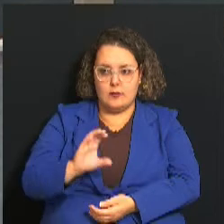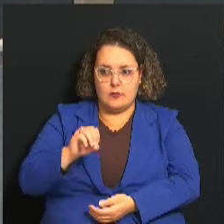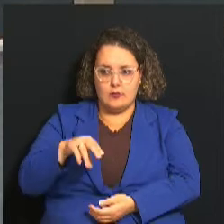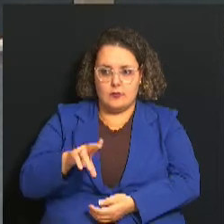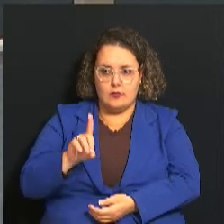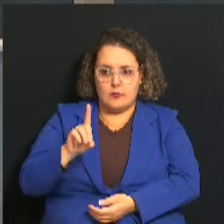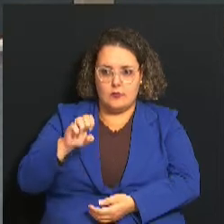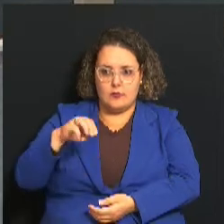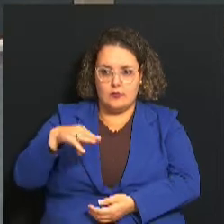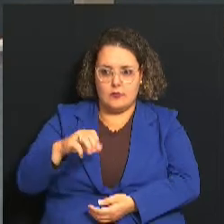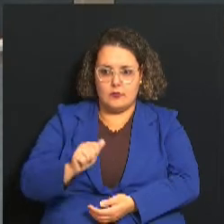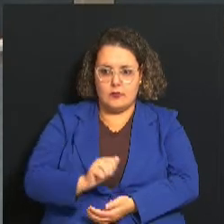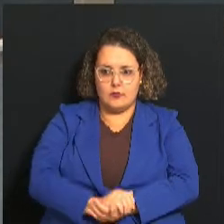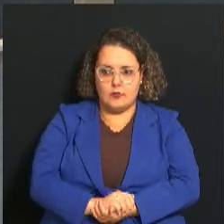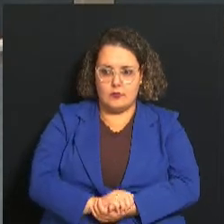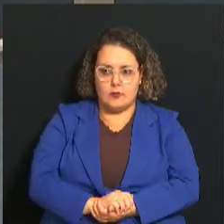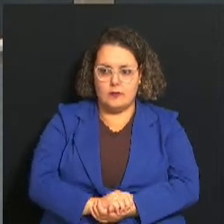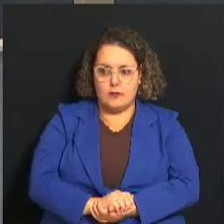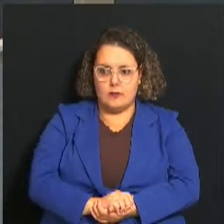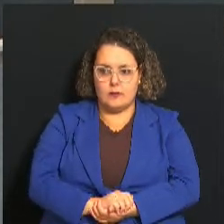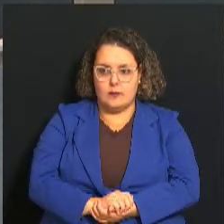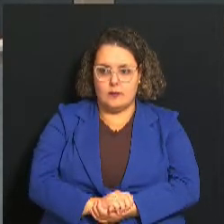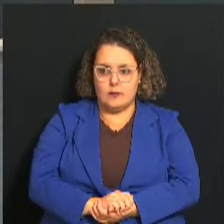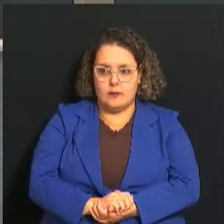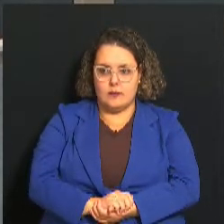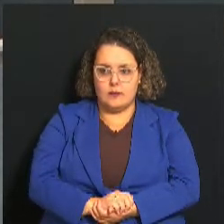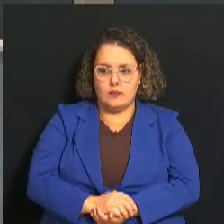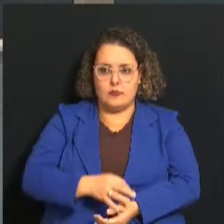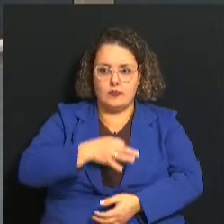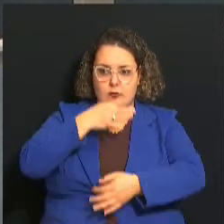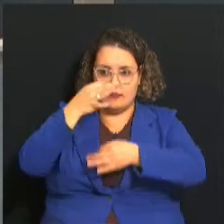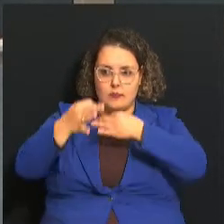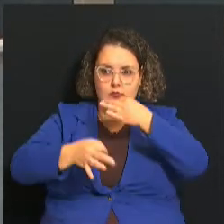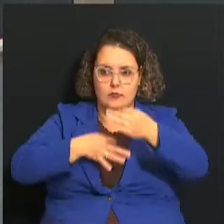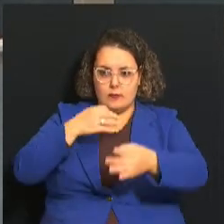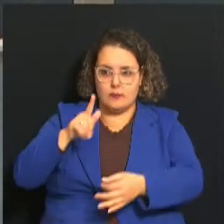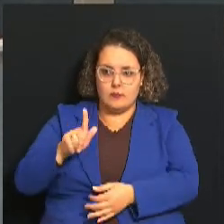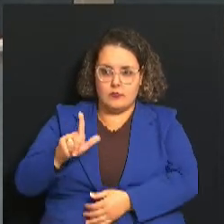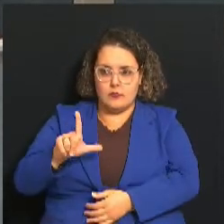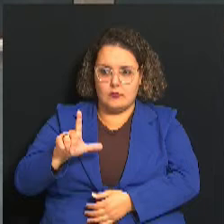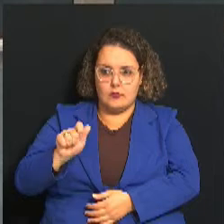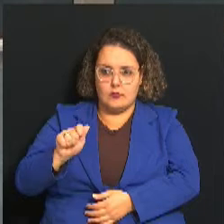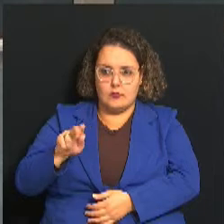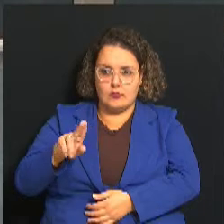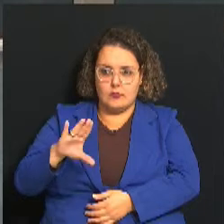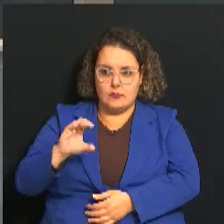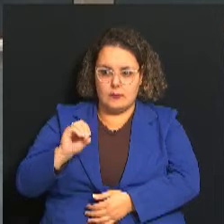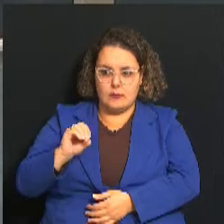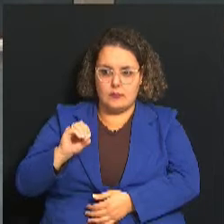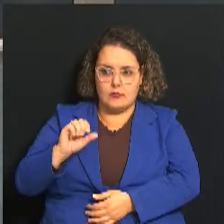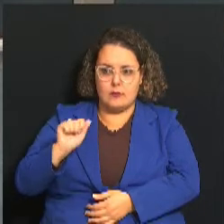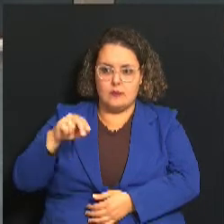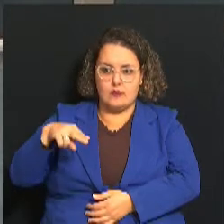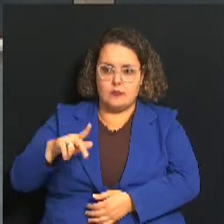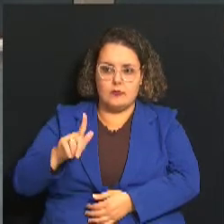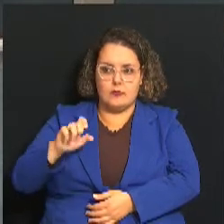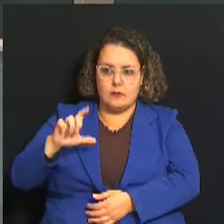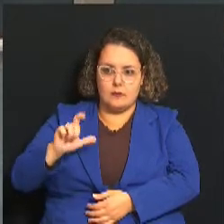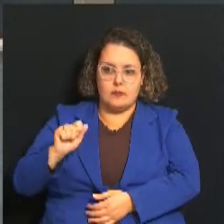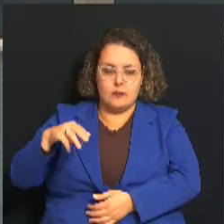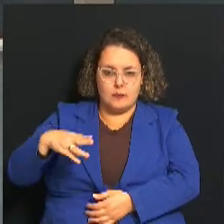E assim, na verdade, um desabafo, assim, né, tudo que o Glauco falou, tudo que a Ângela colocou, a Maria